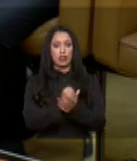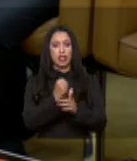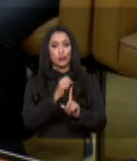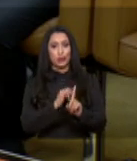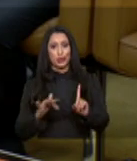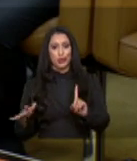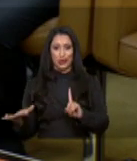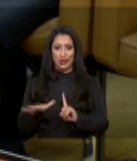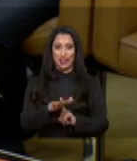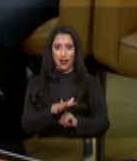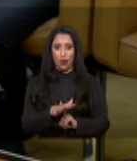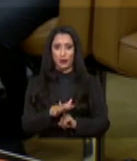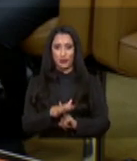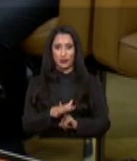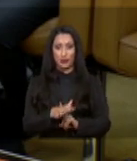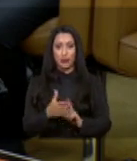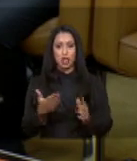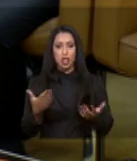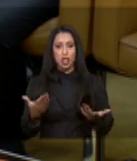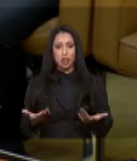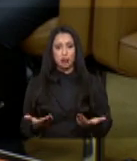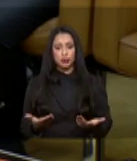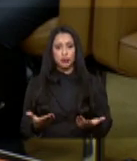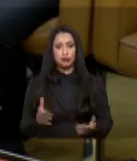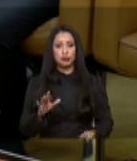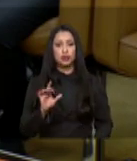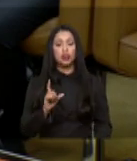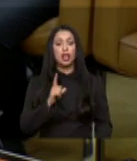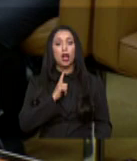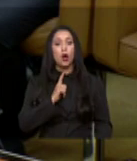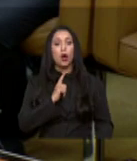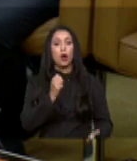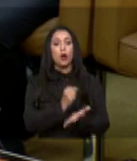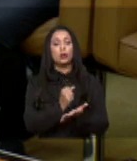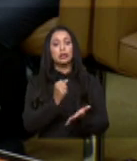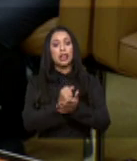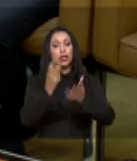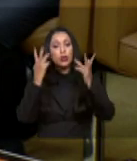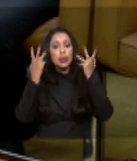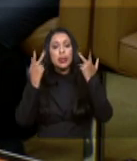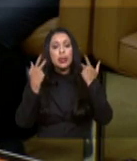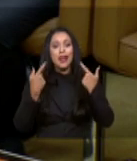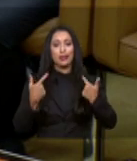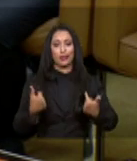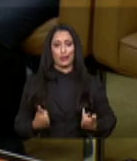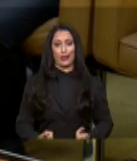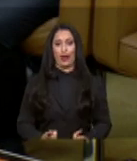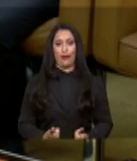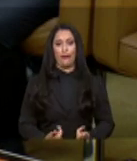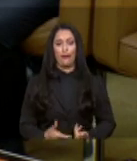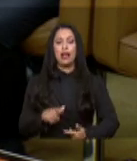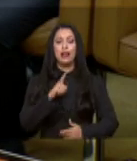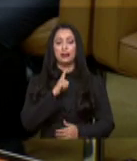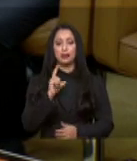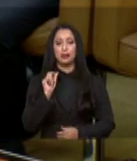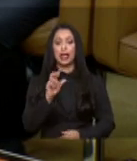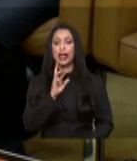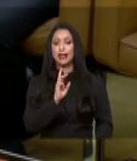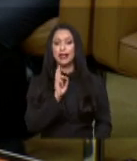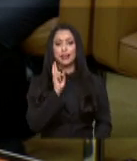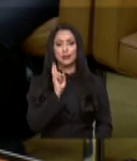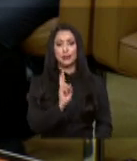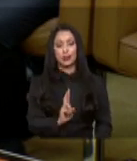Só resta o contrato natural, é o que se impõe, é solução.